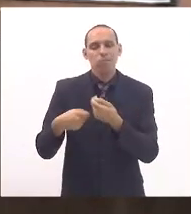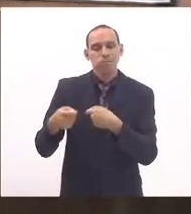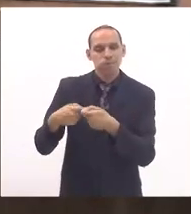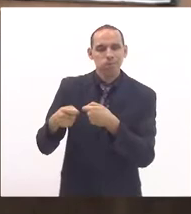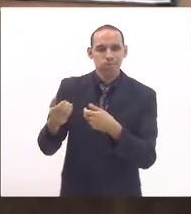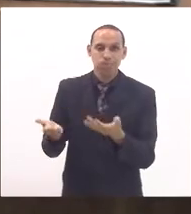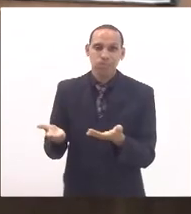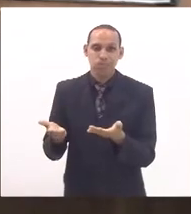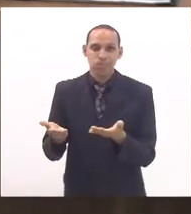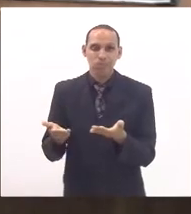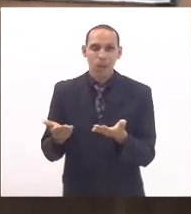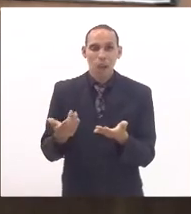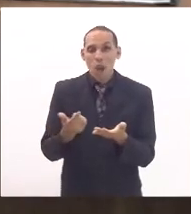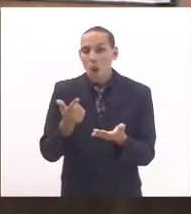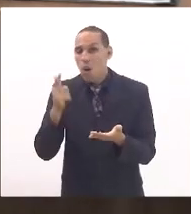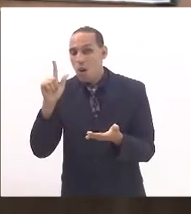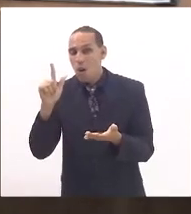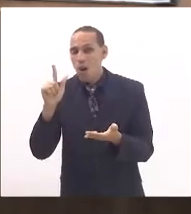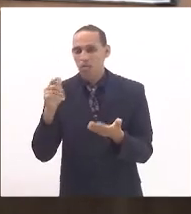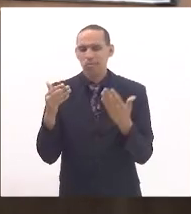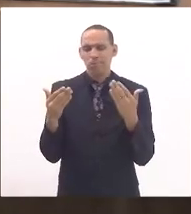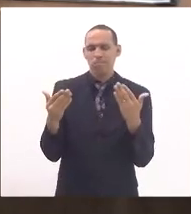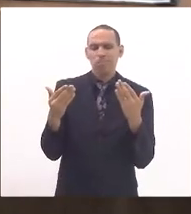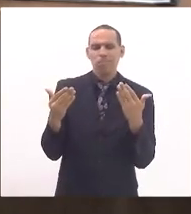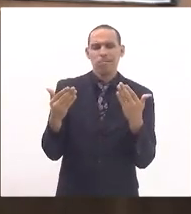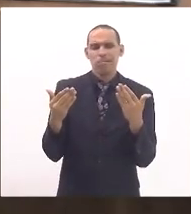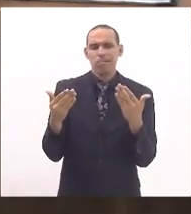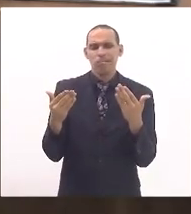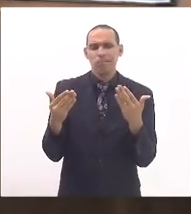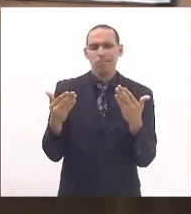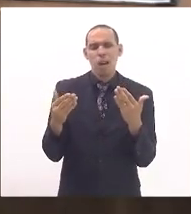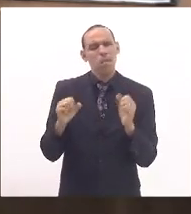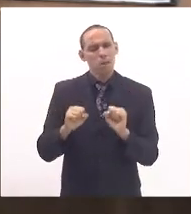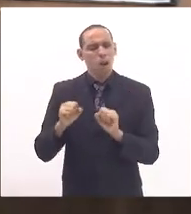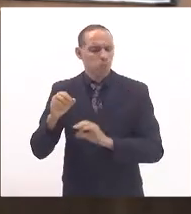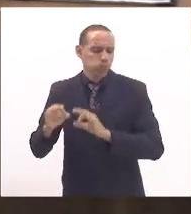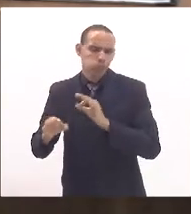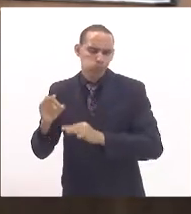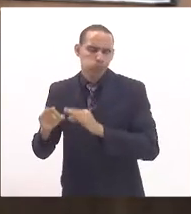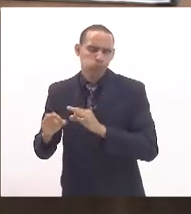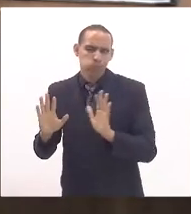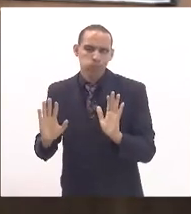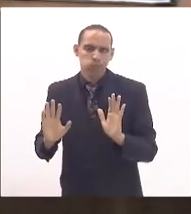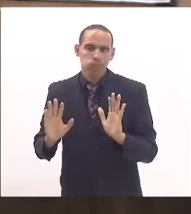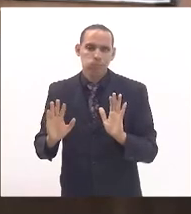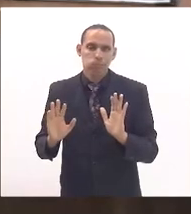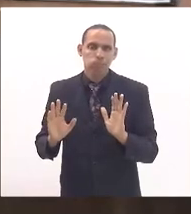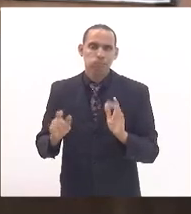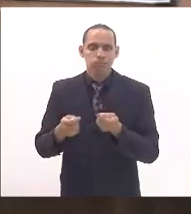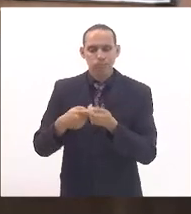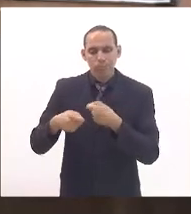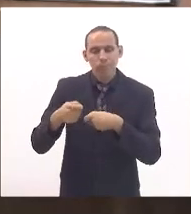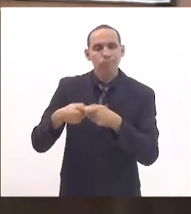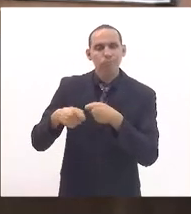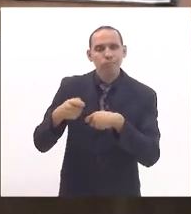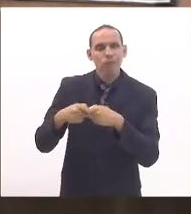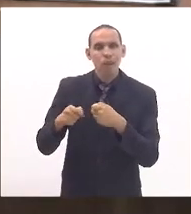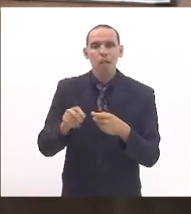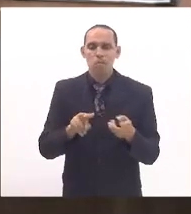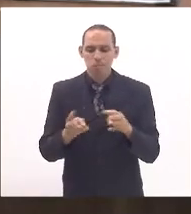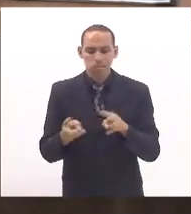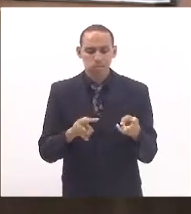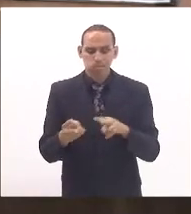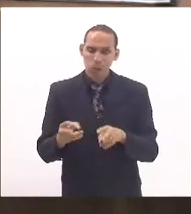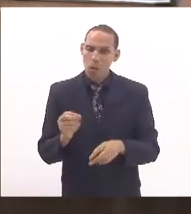negociar. Daquelas que têm dúvida, podem querer judiciar, negociar na transação ou